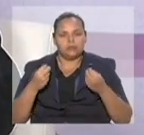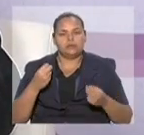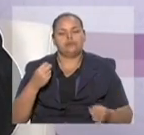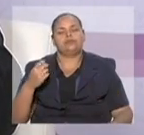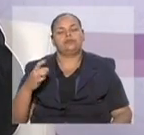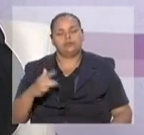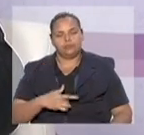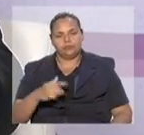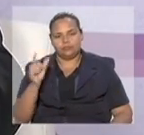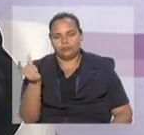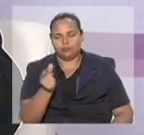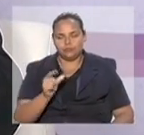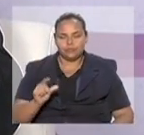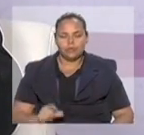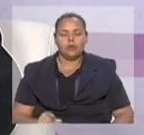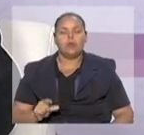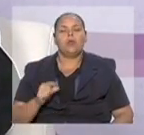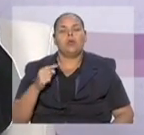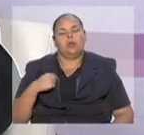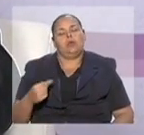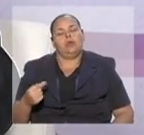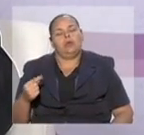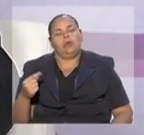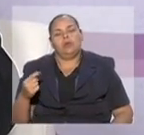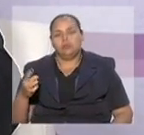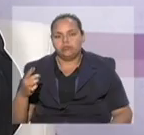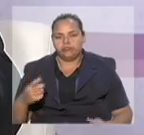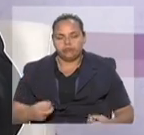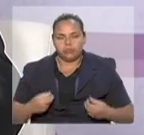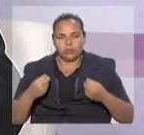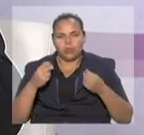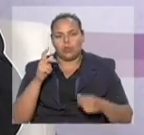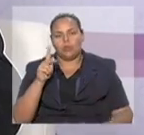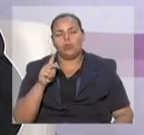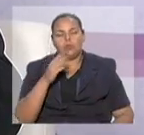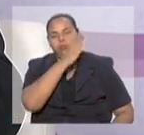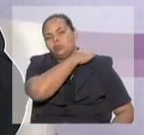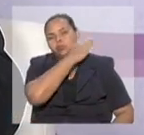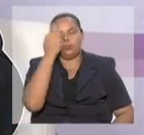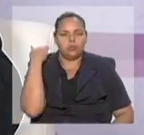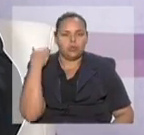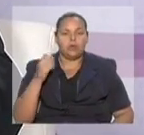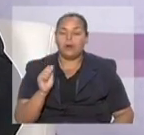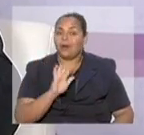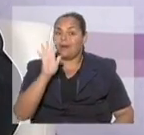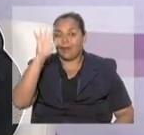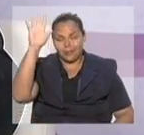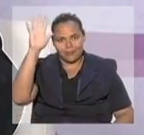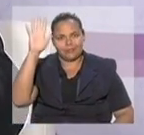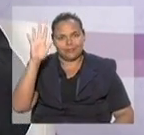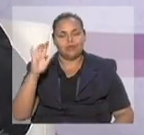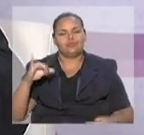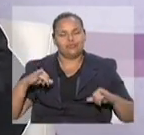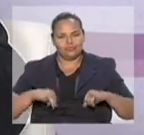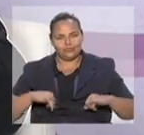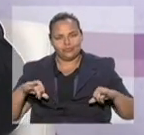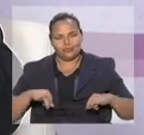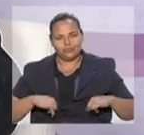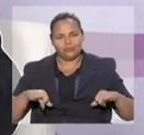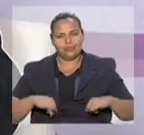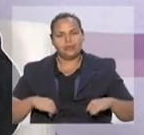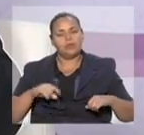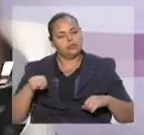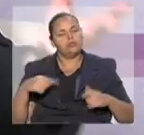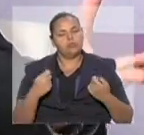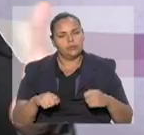extremamente importantes, muitas vezes letais, muito caros, muito sofrimento e